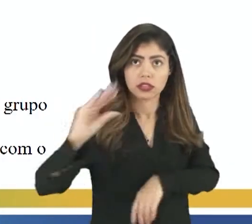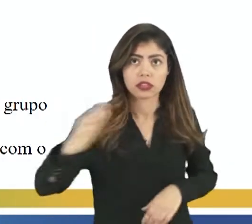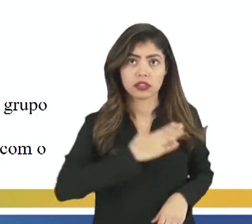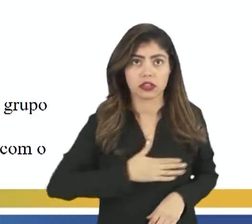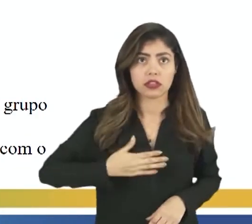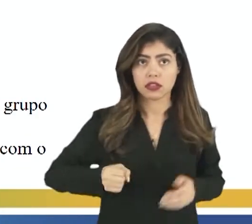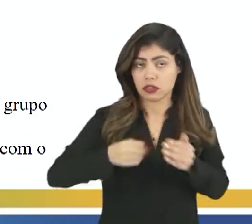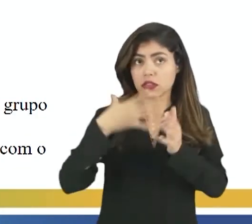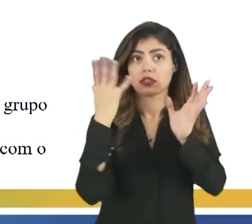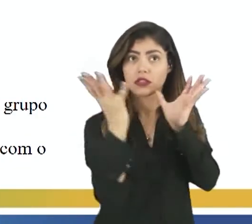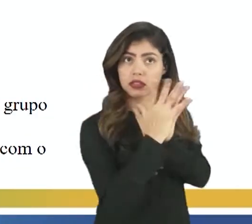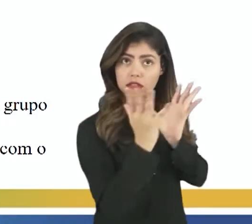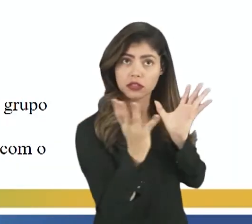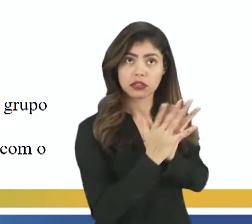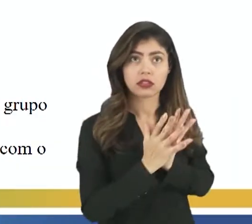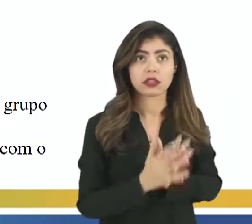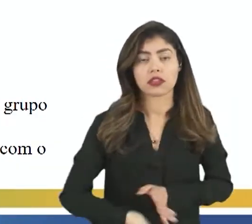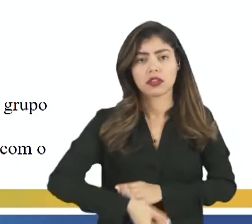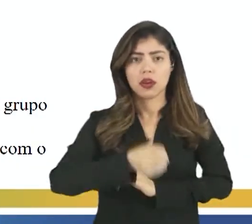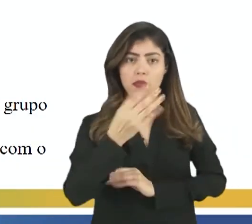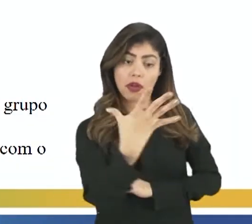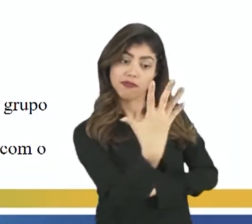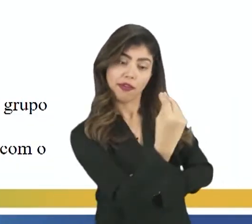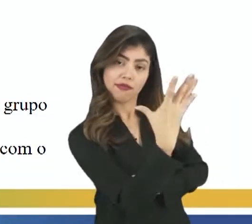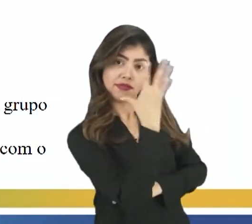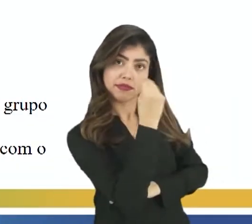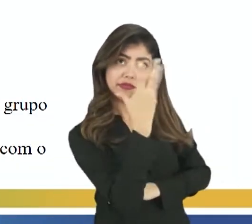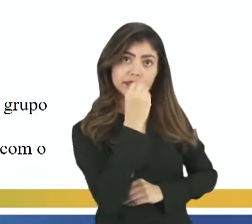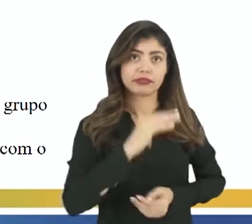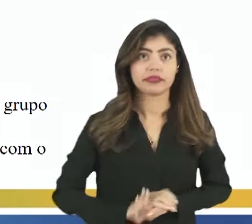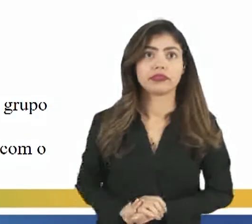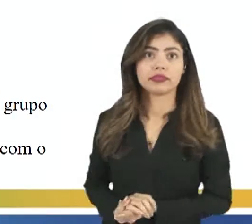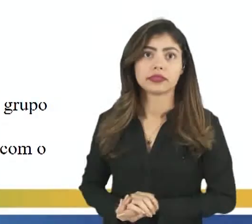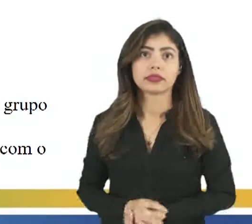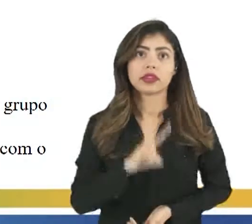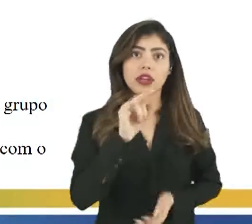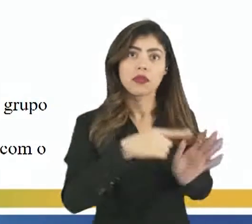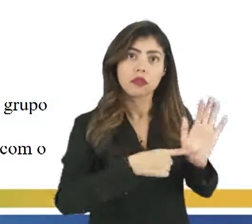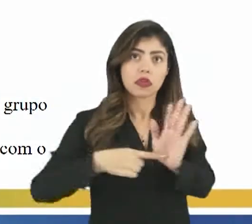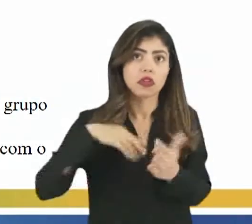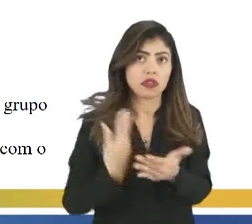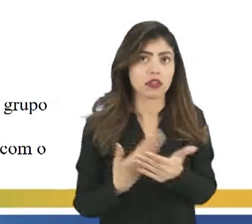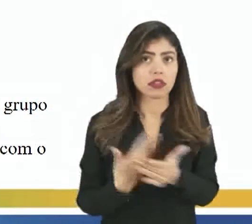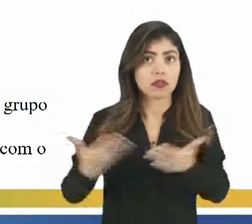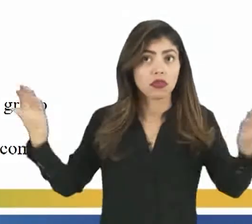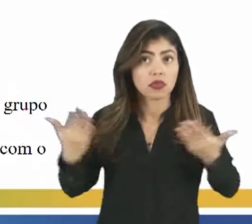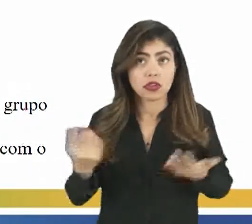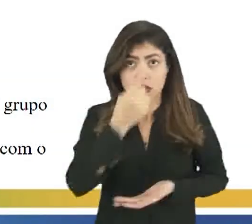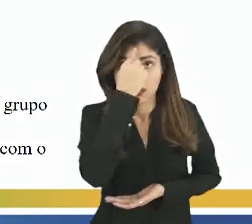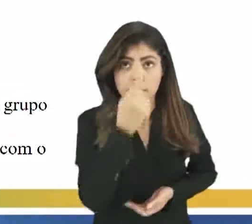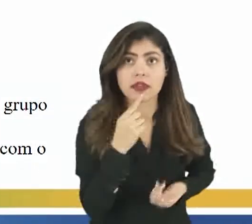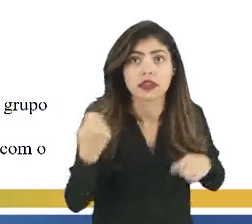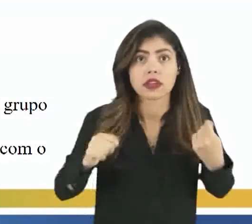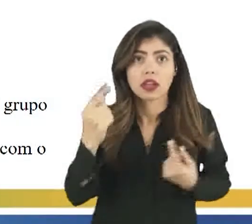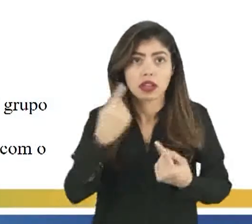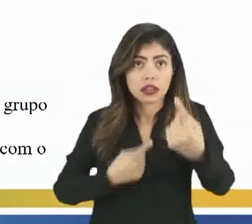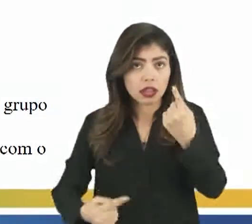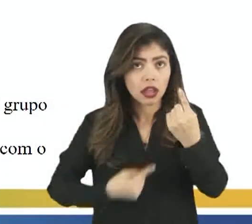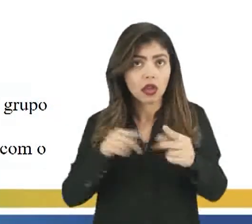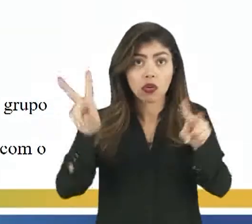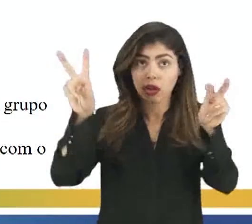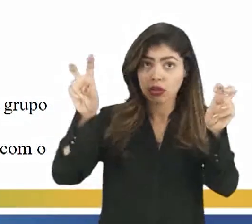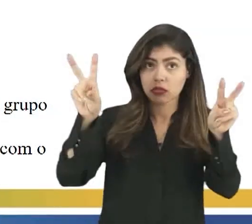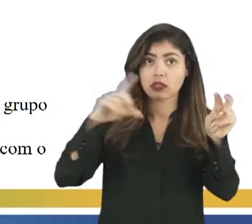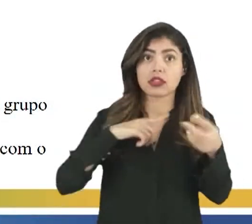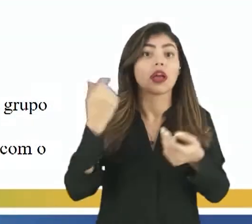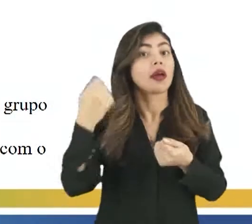que os adolescentes gostam, estar em grupos e postar selfies. Isso evidencia o que estudamos hoje, que a imagem precisa se